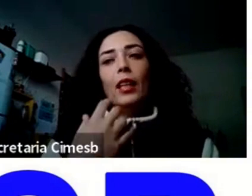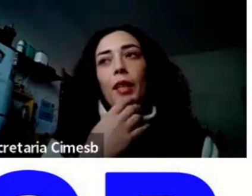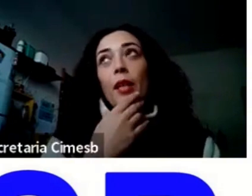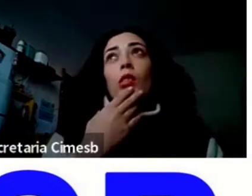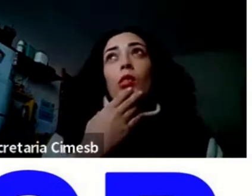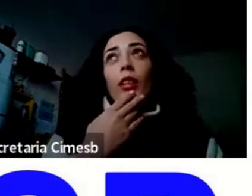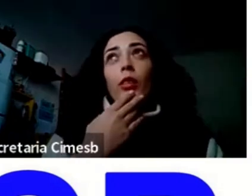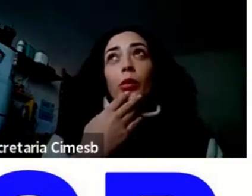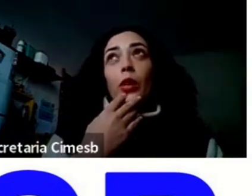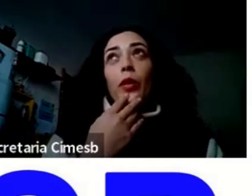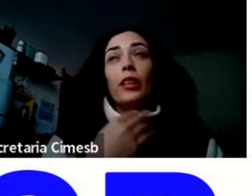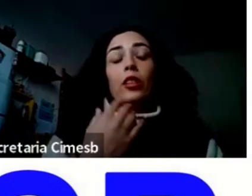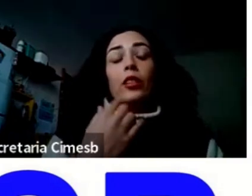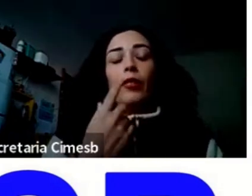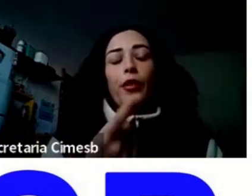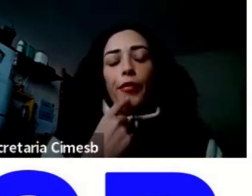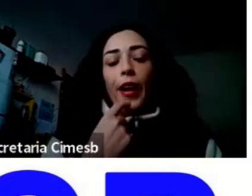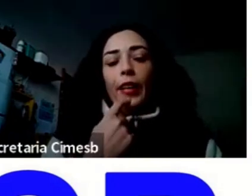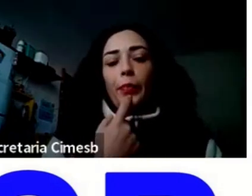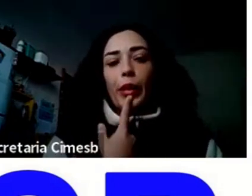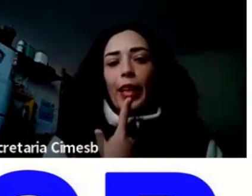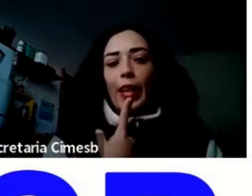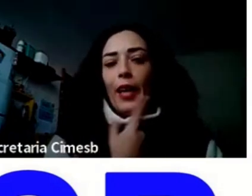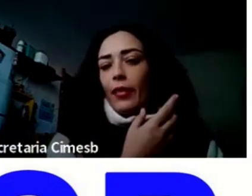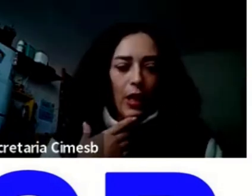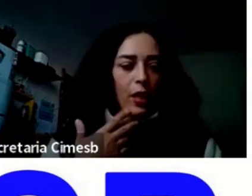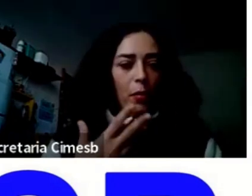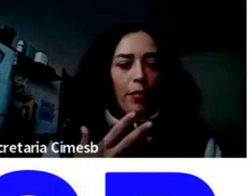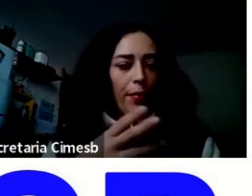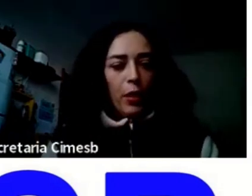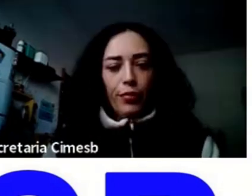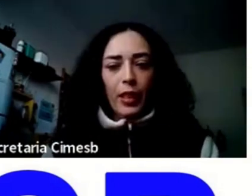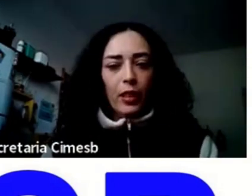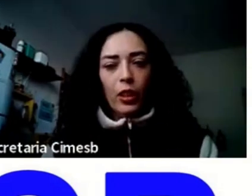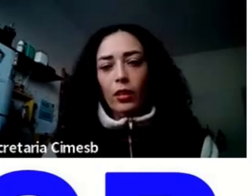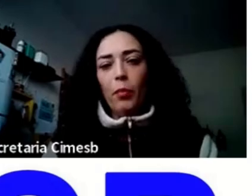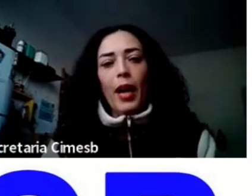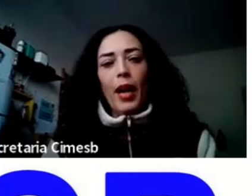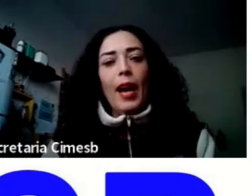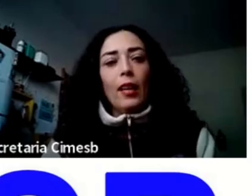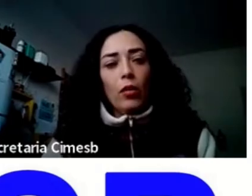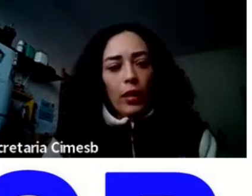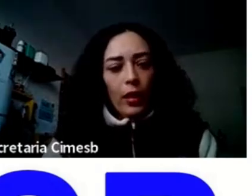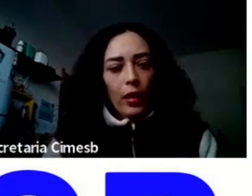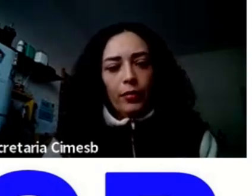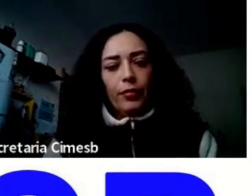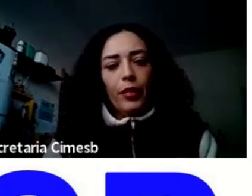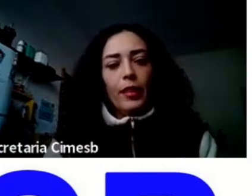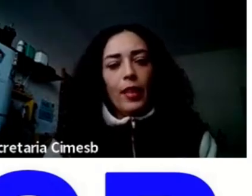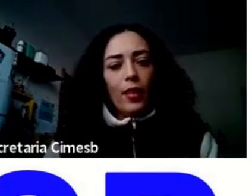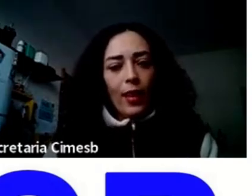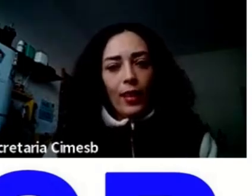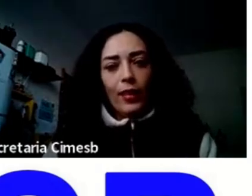dessa maneira. Outra surda que eu conheço desenvolveu a fala porque nasceu numa família ouvinte, então, para ela